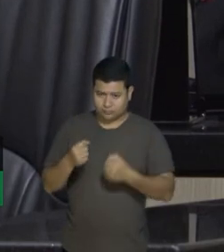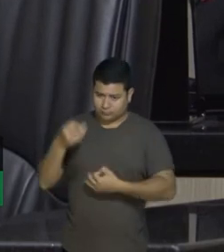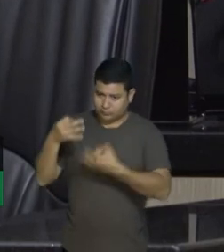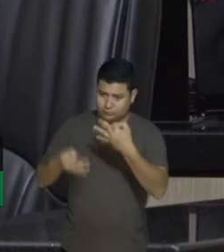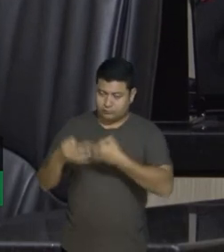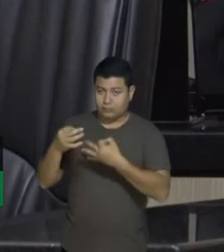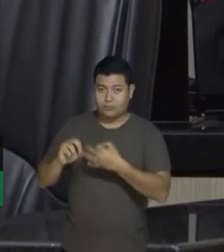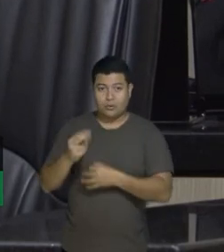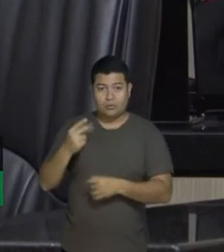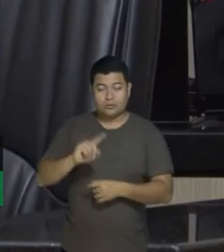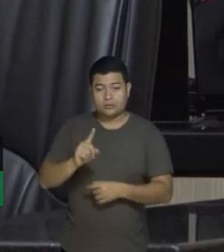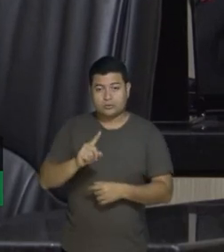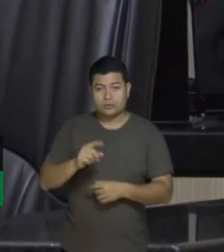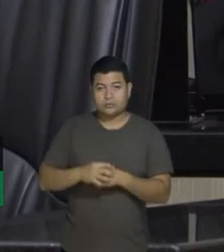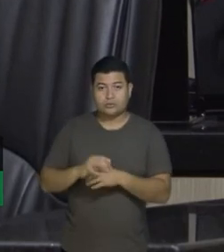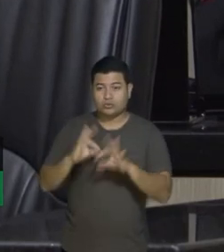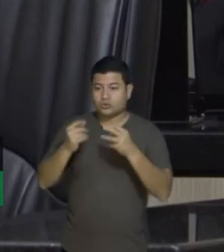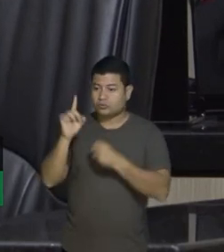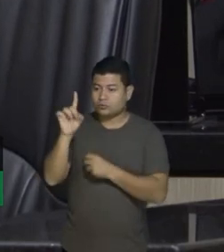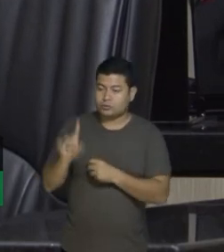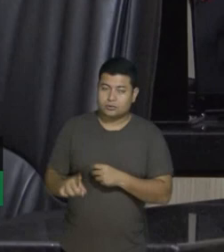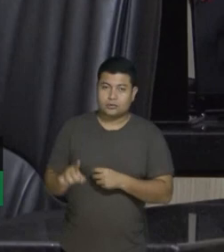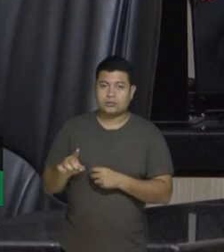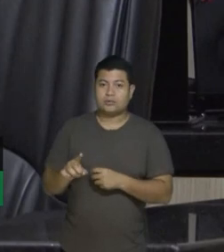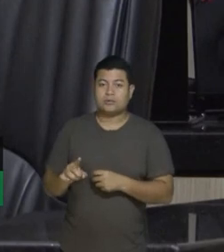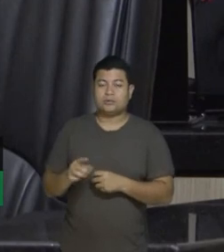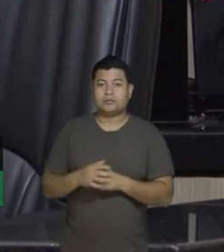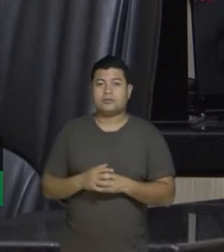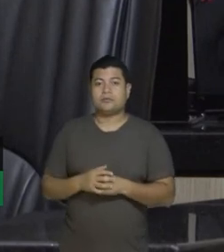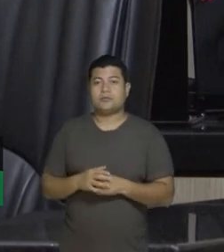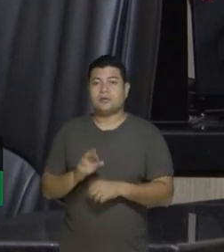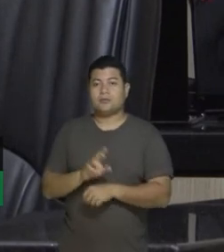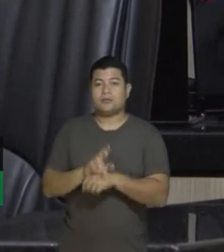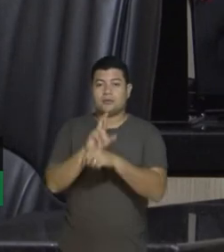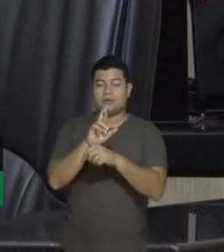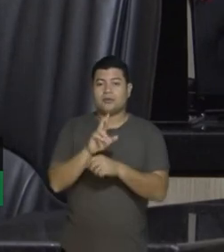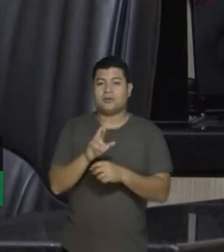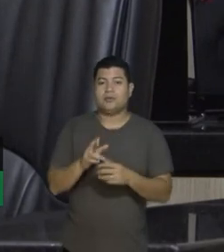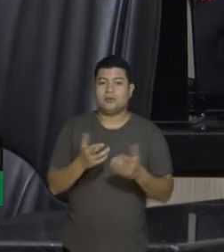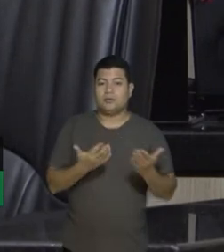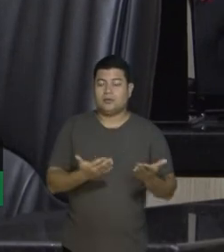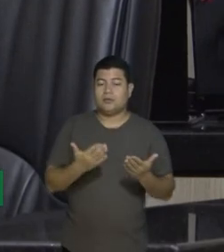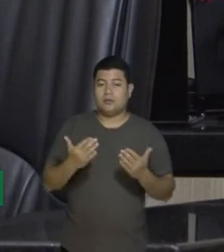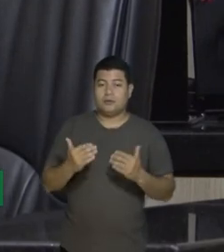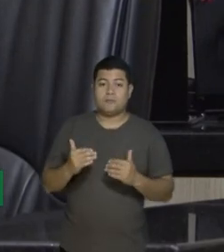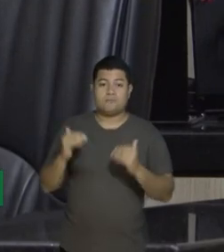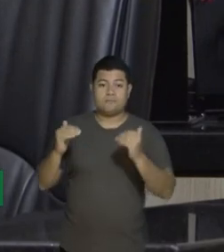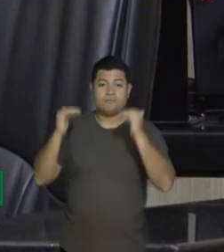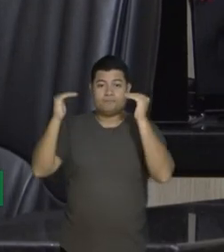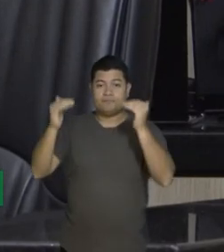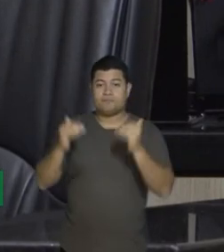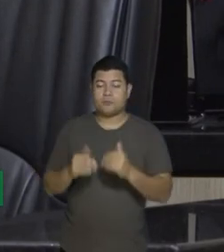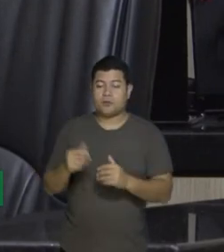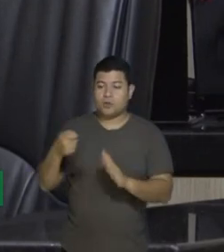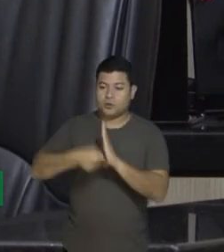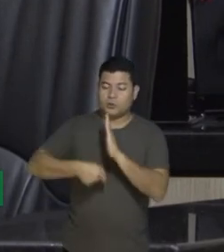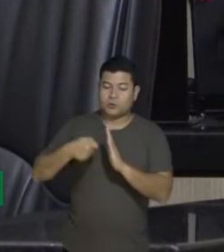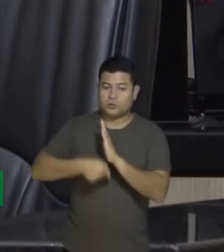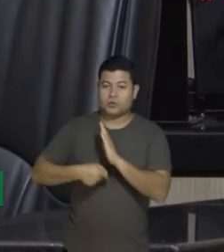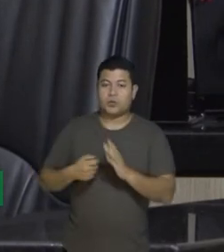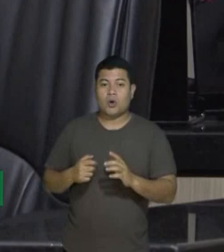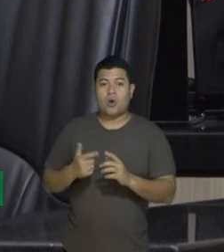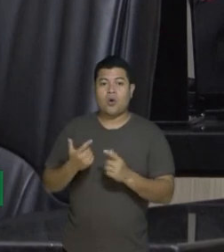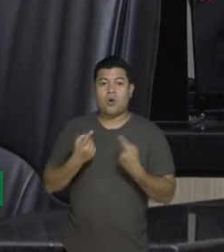os direitos relativos aos animais, representando perante as autoridades competentes, lutando contra atos de crueldade, maus-tratos,